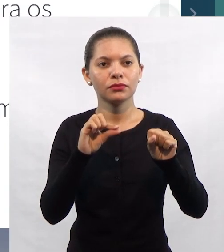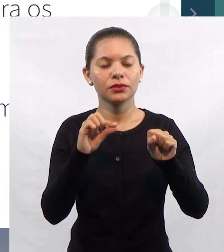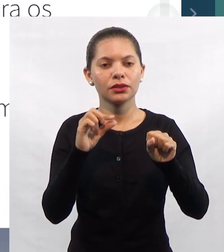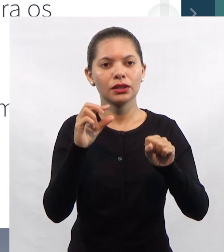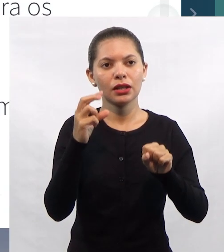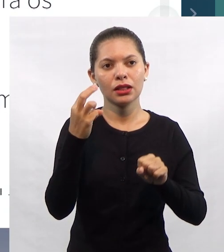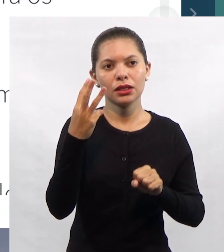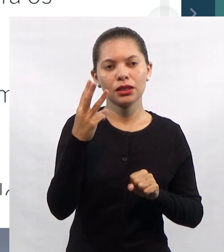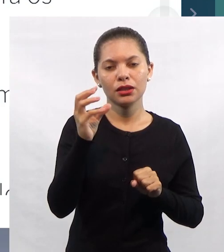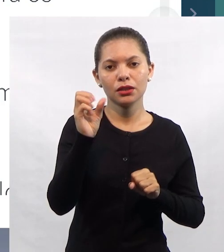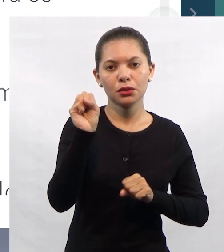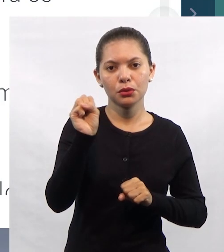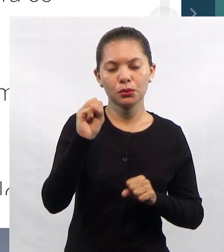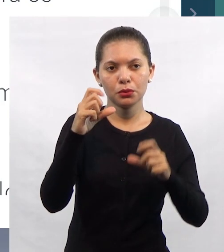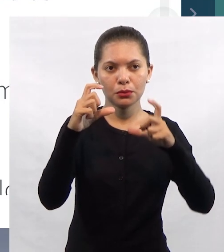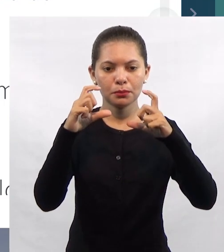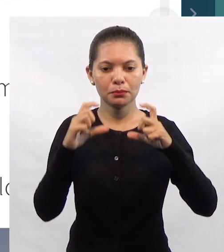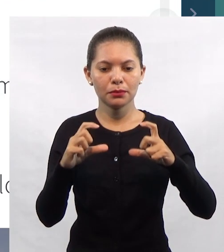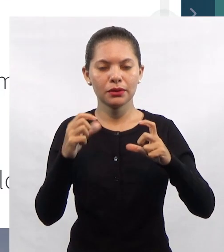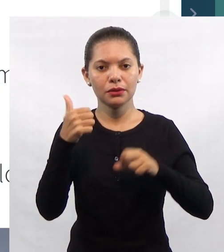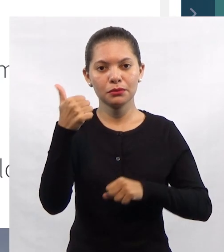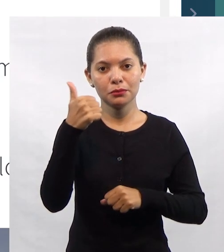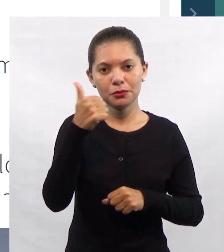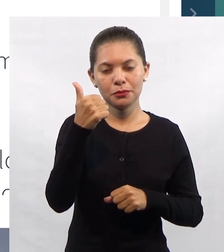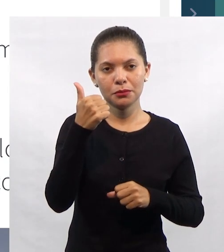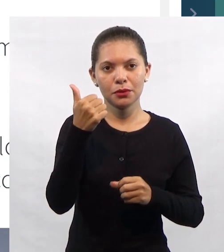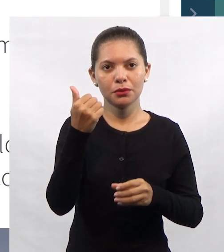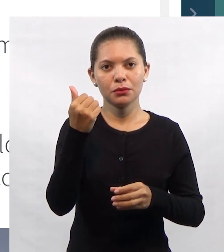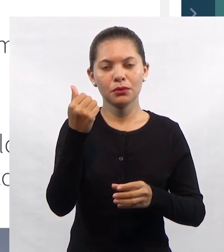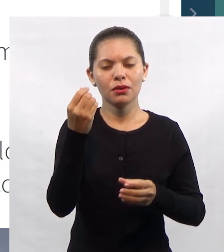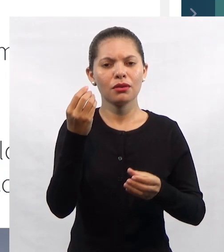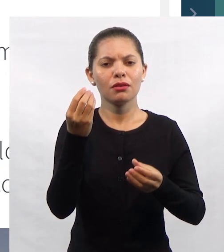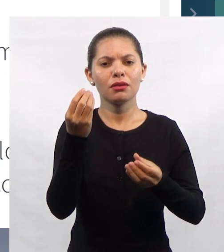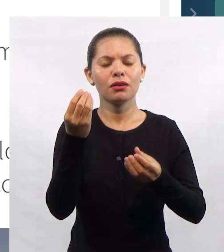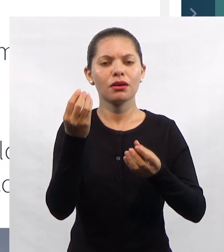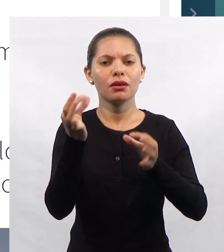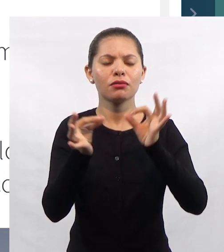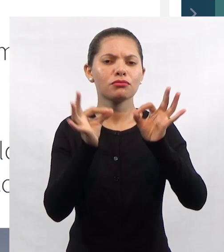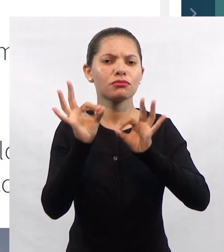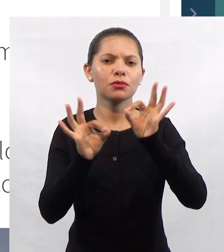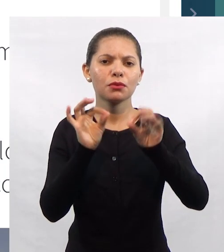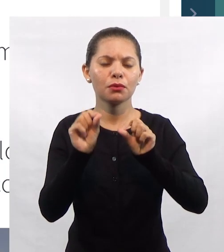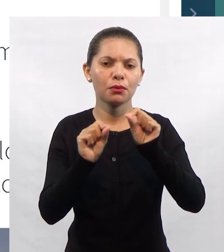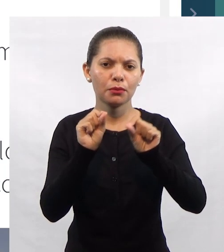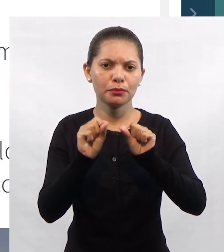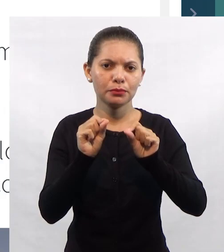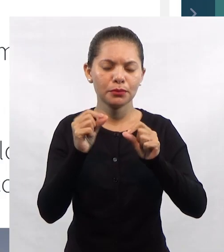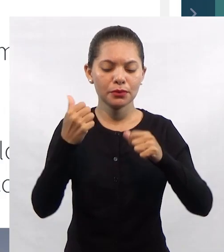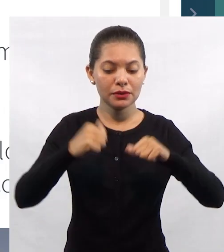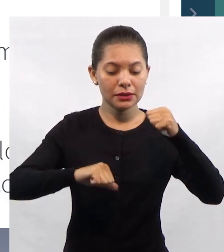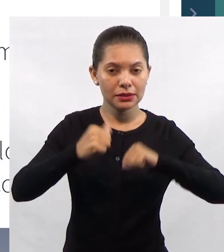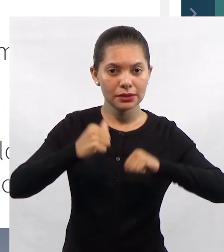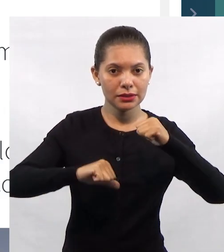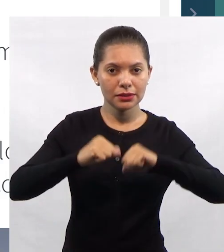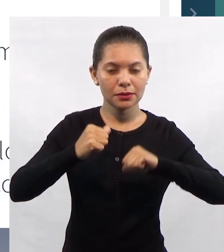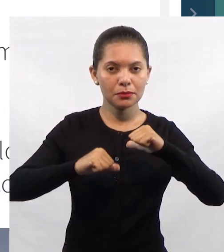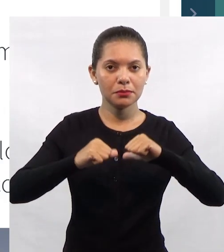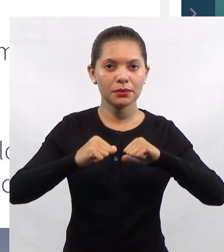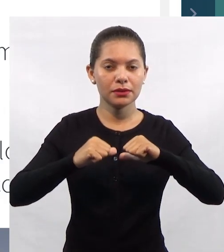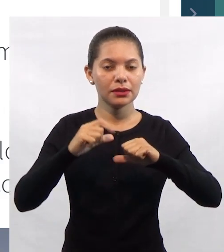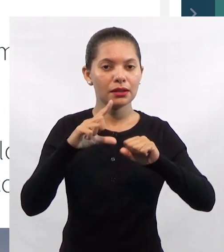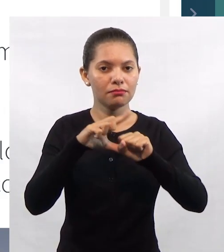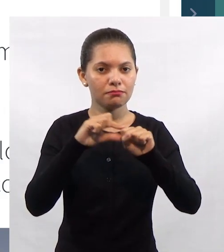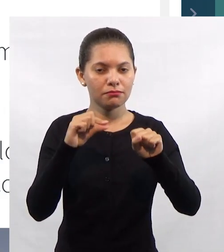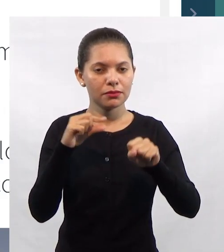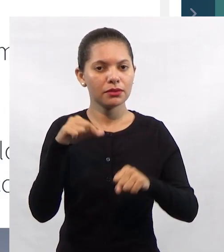1º, que vai dizer as condições para esses exames. Então, parágrafo 1º. Os exames a que se refere